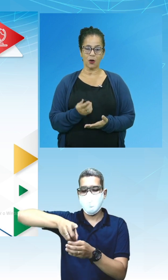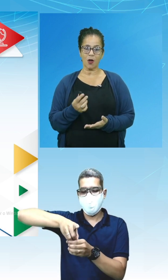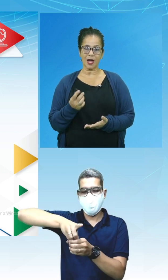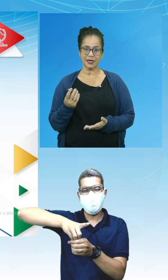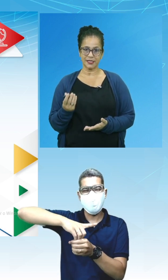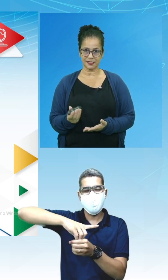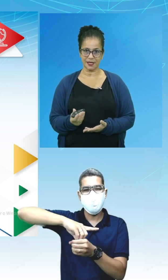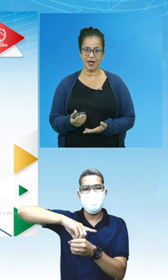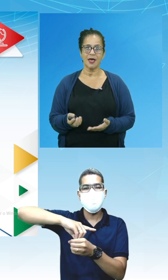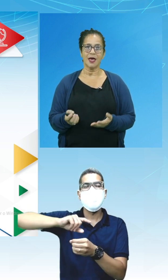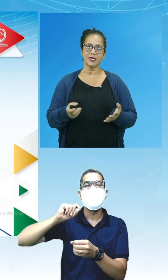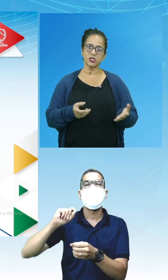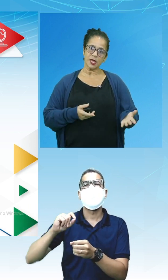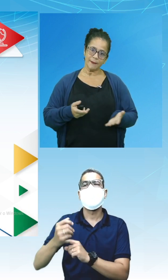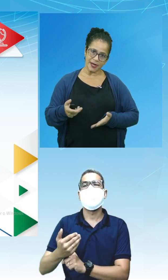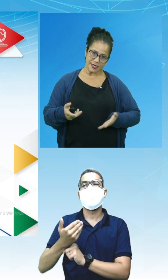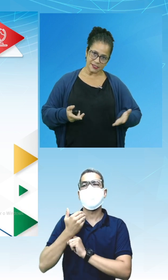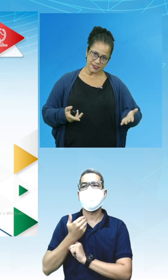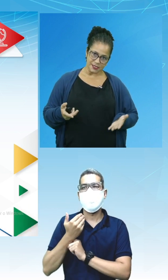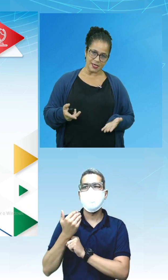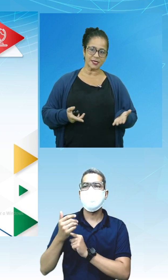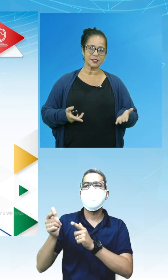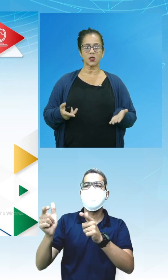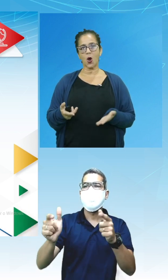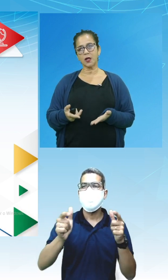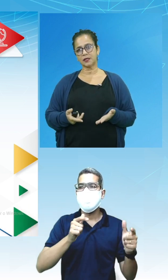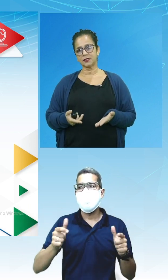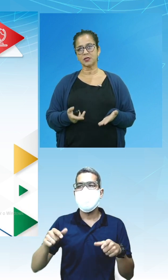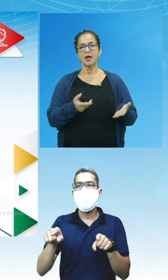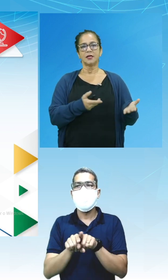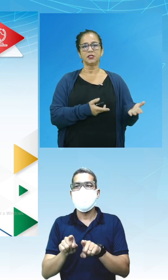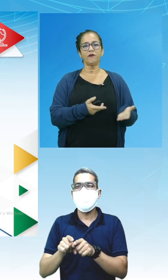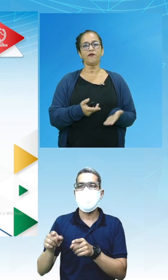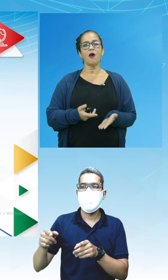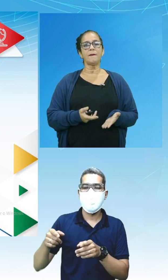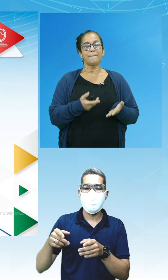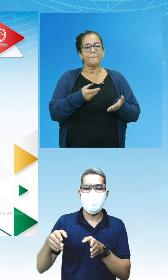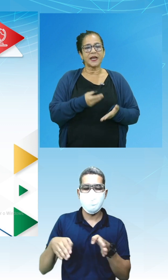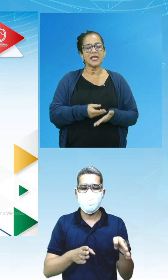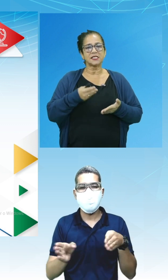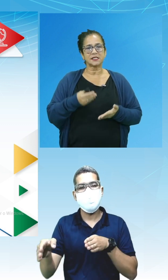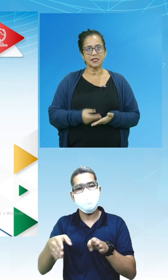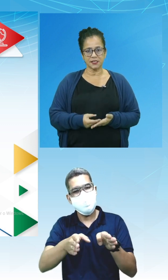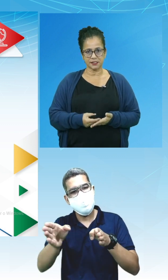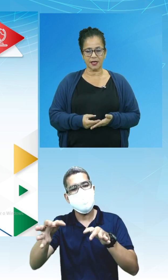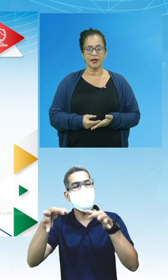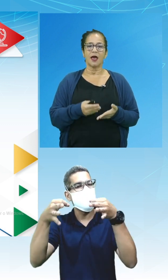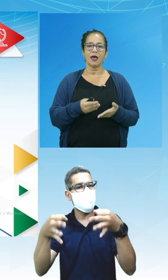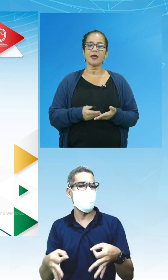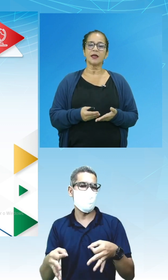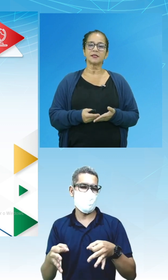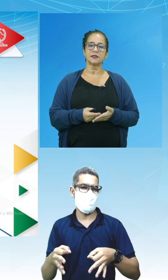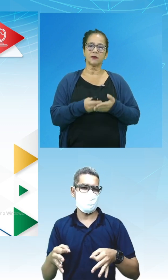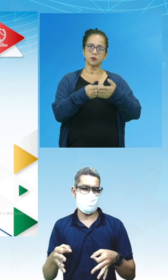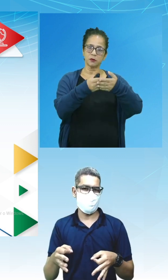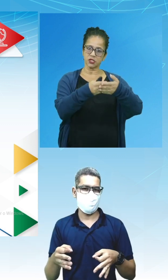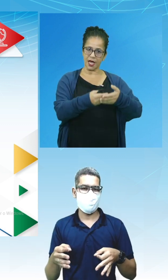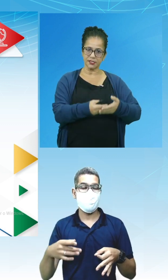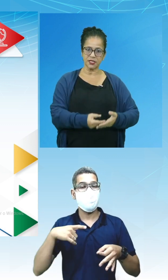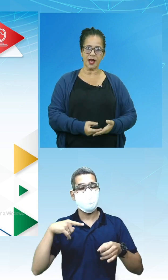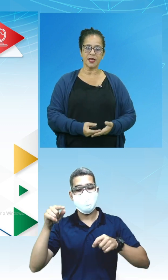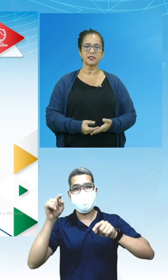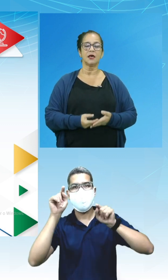para localizar e estabelecer as rotas de forma precisa em relação aos